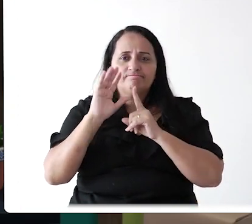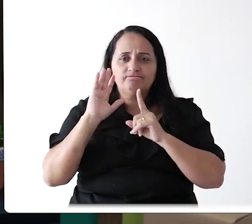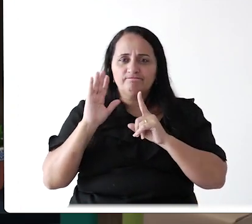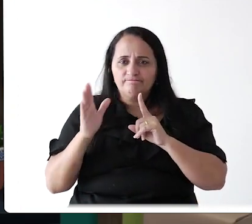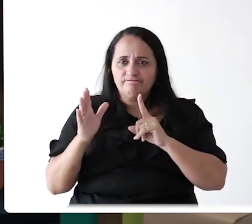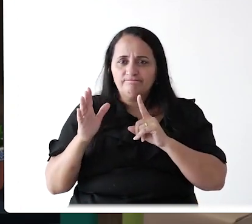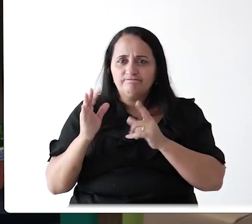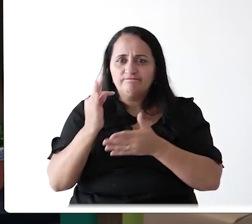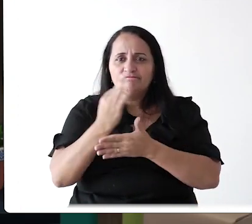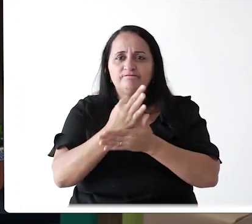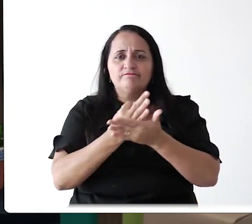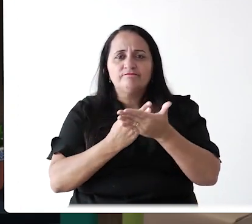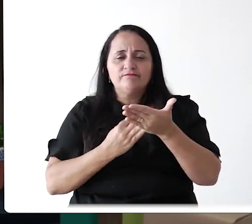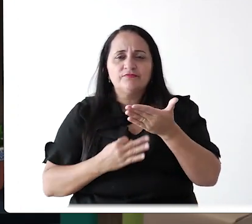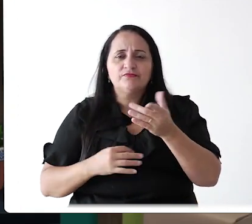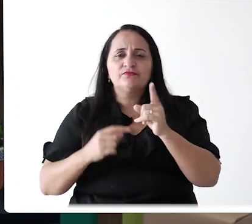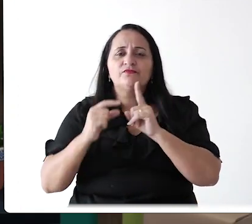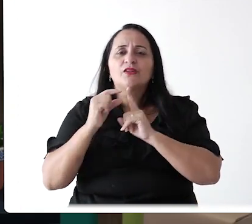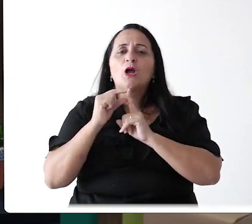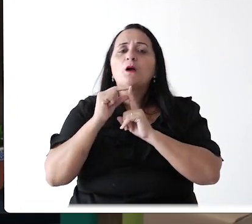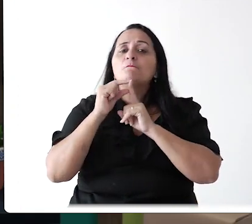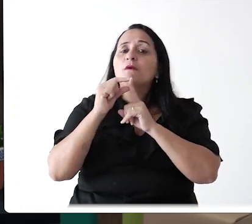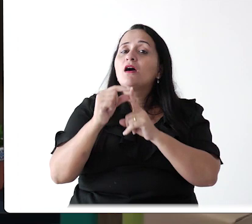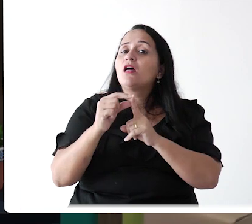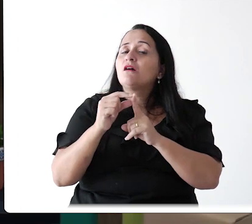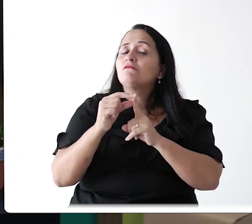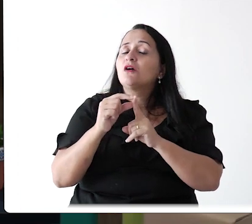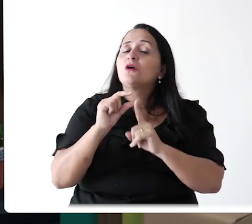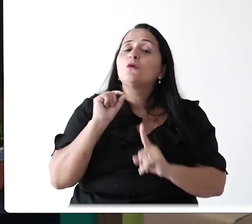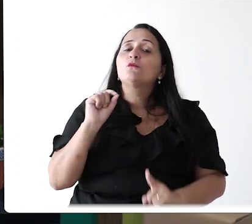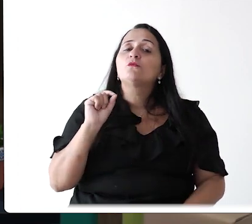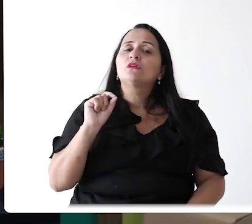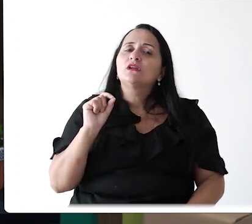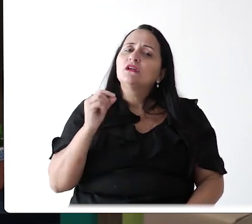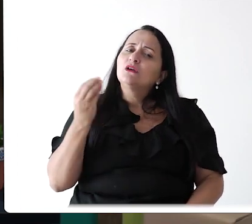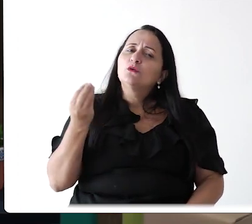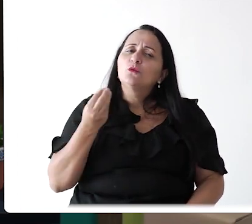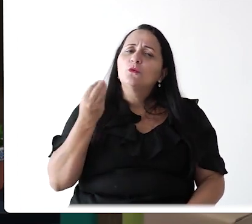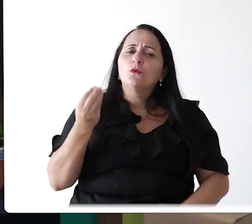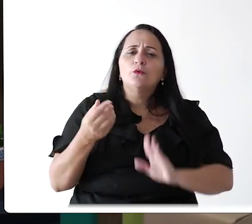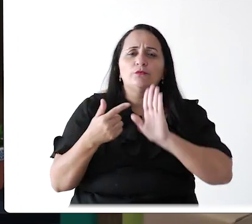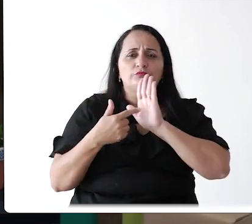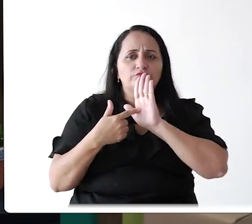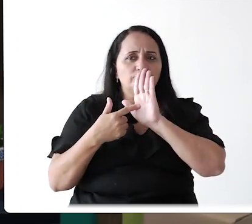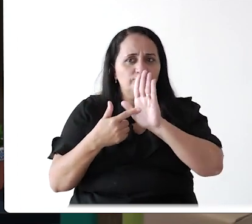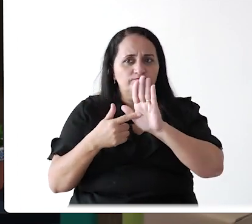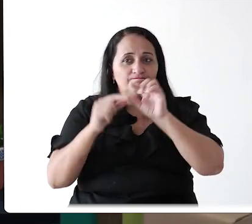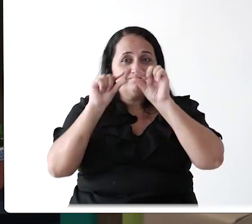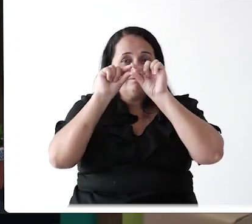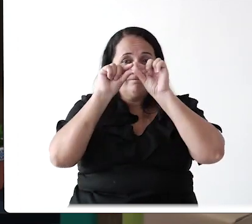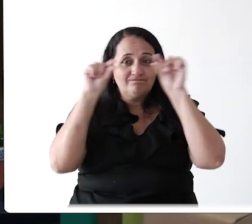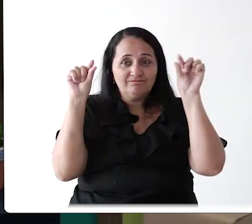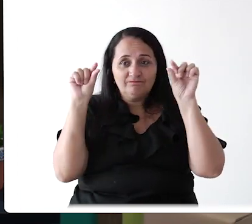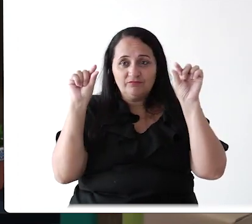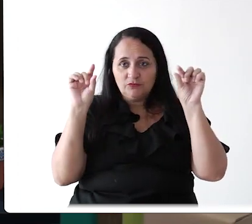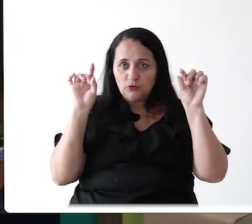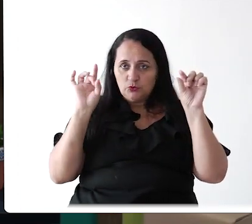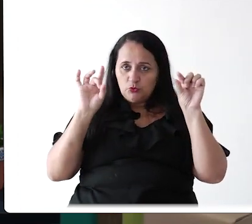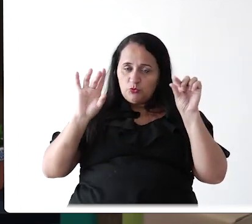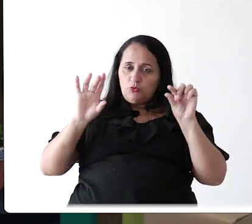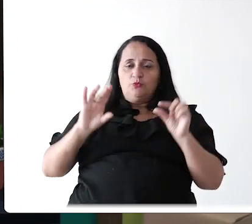questão e a palavra, porque ele está pedindo com relação à expressão destacada,